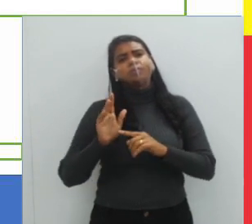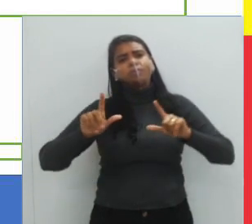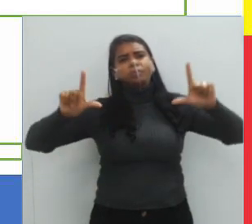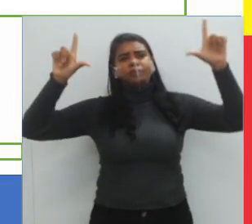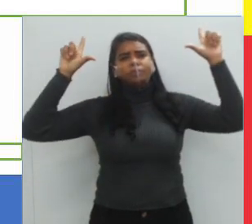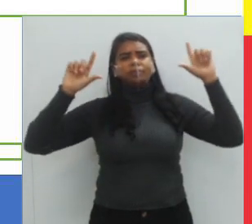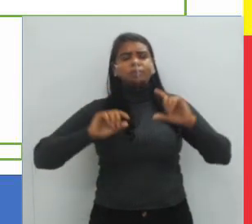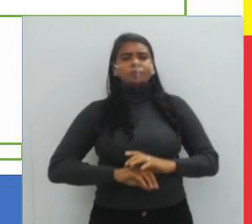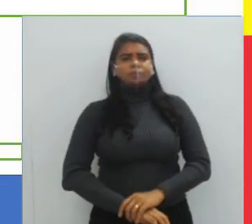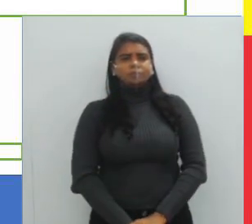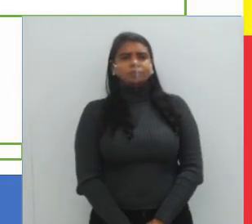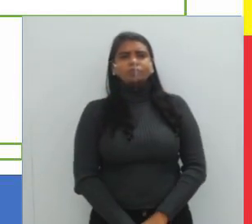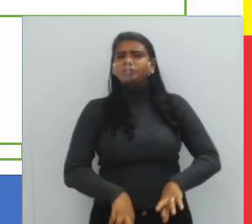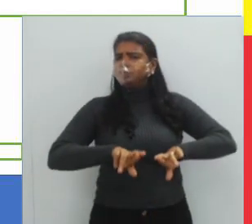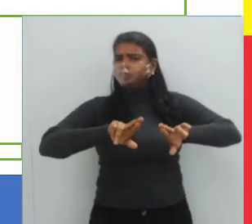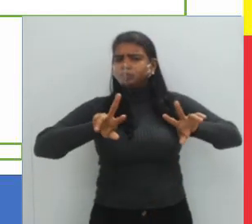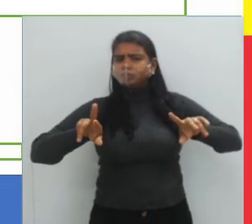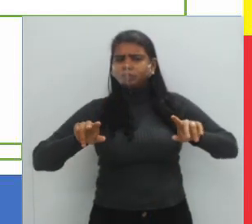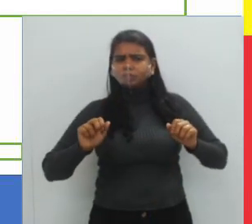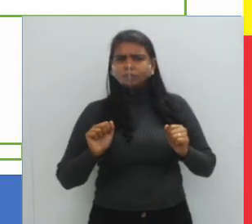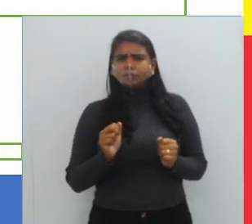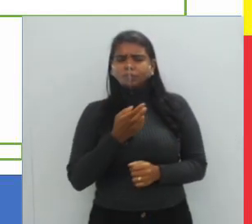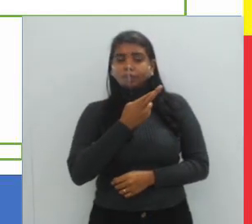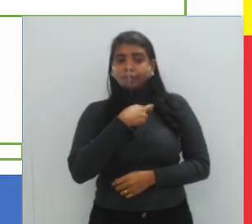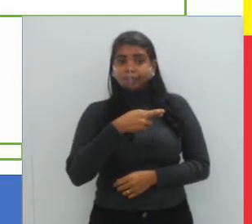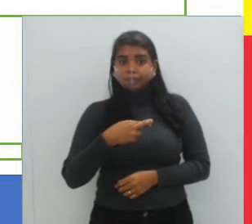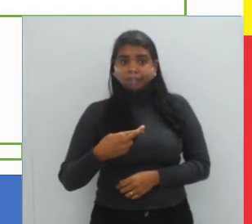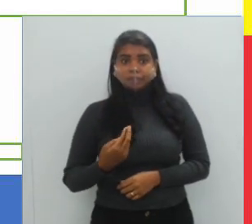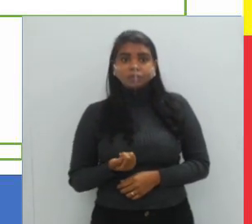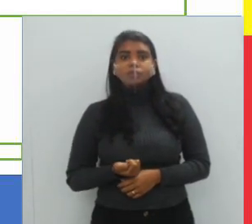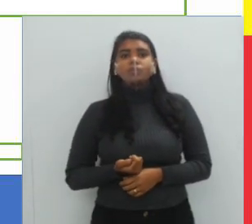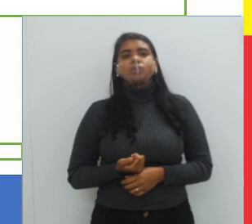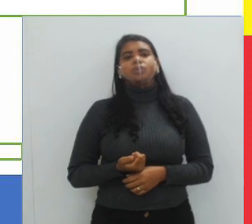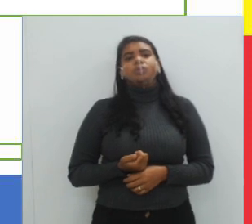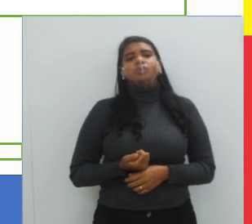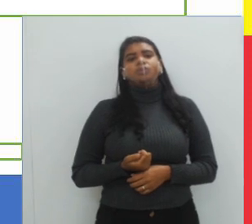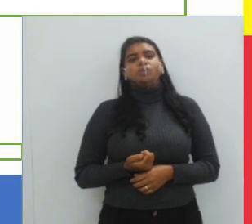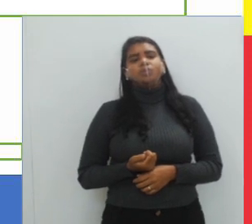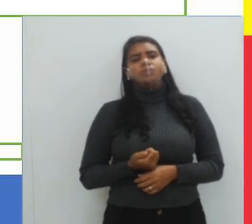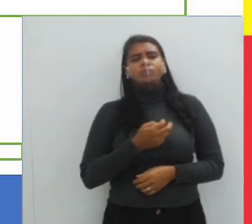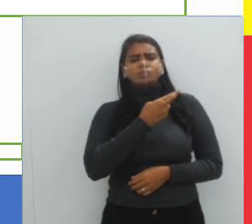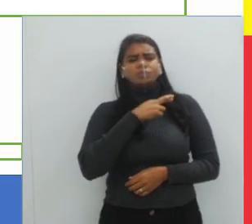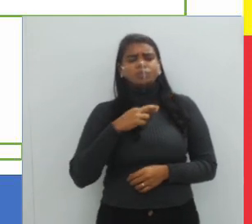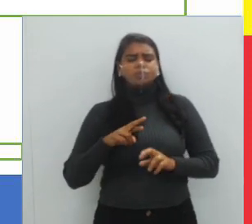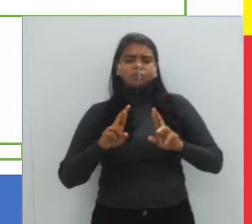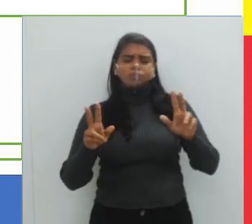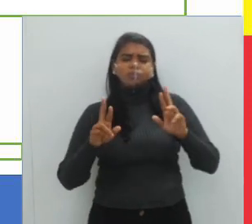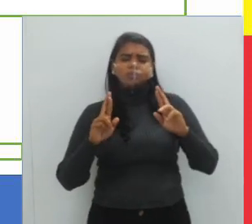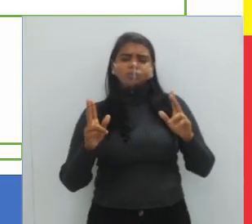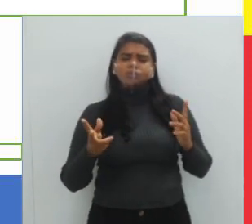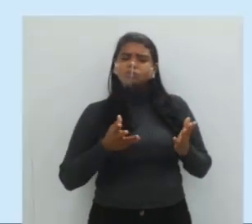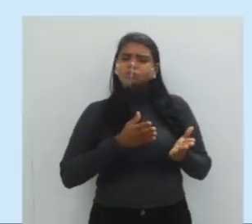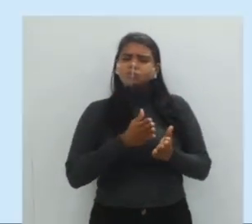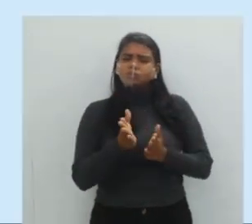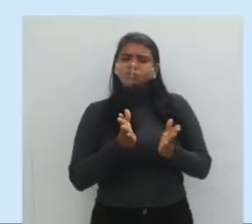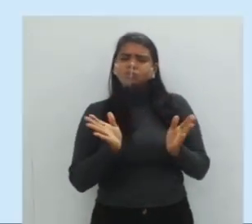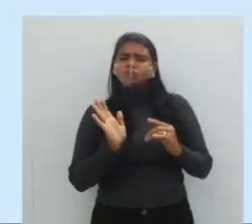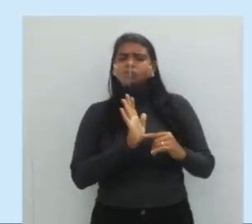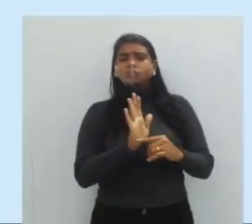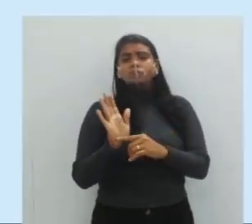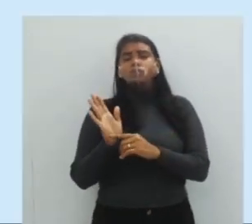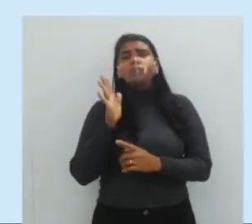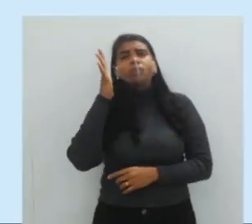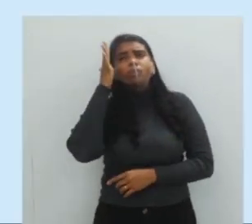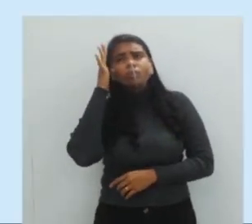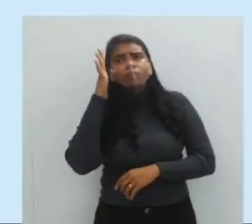tela, certo? Símbolos variados de religiões, de doutrinas diferentes, que nós iremos caminhar por